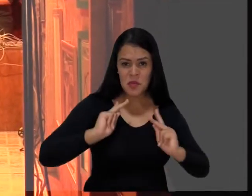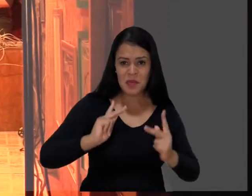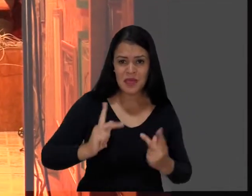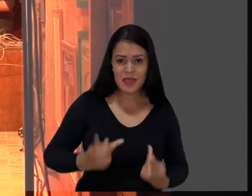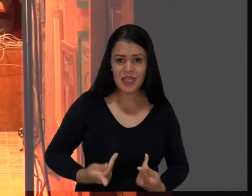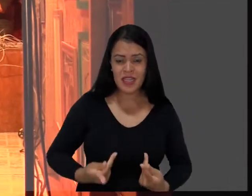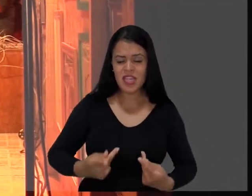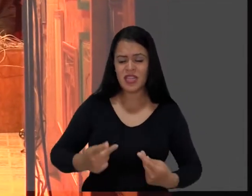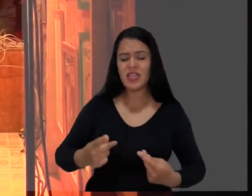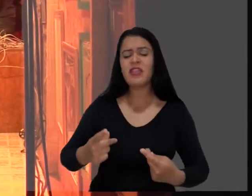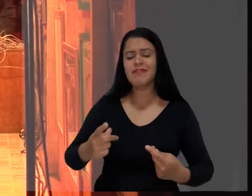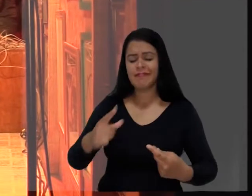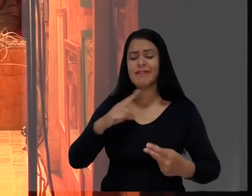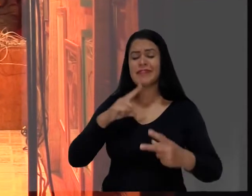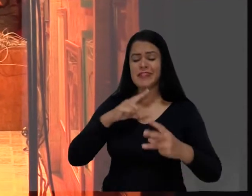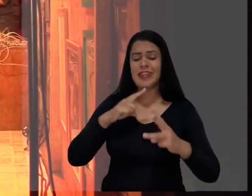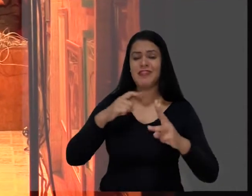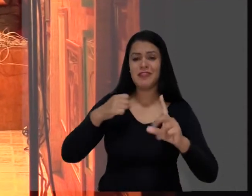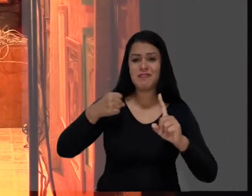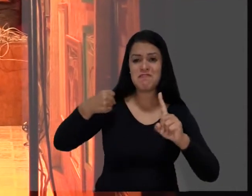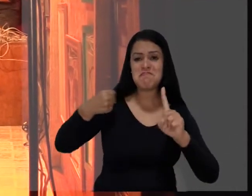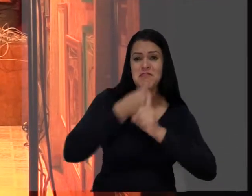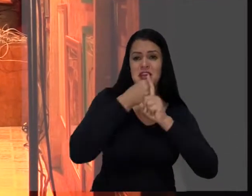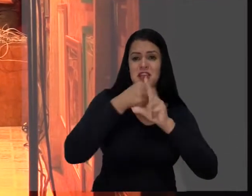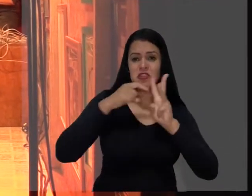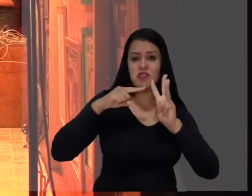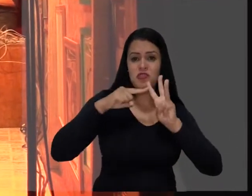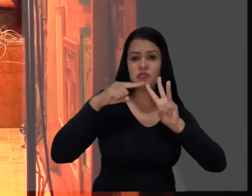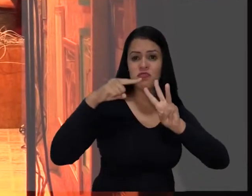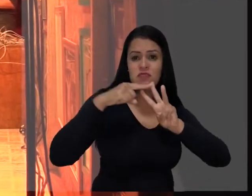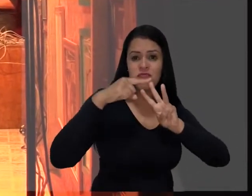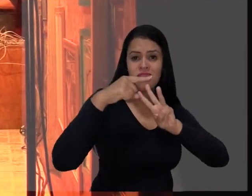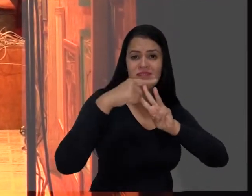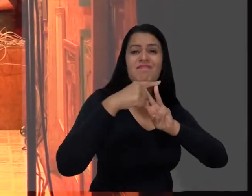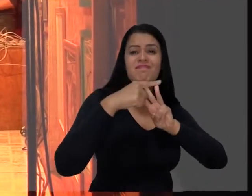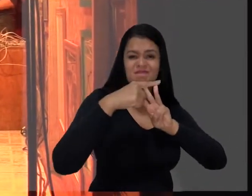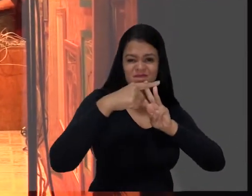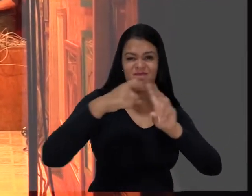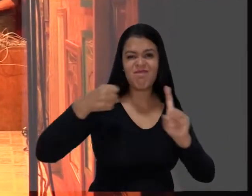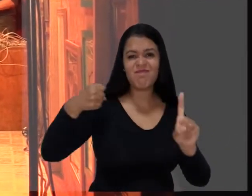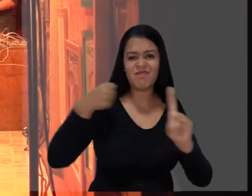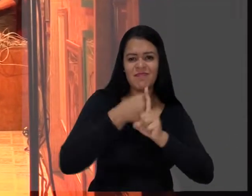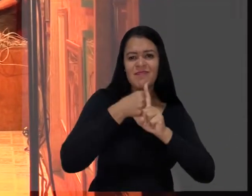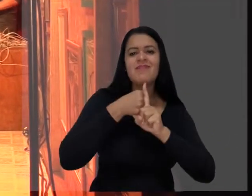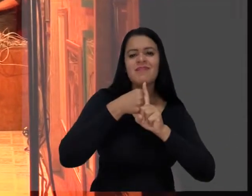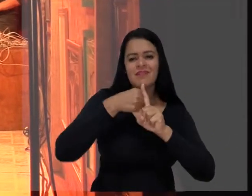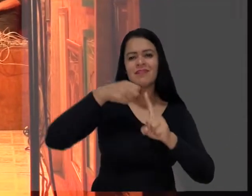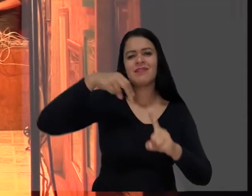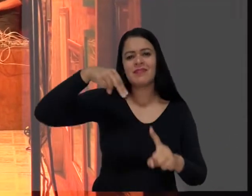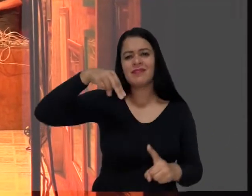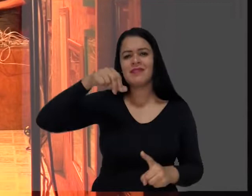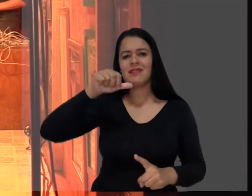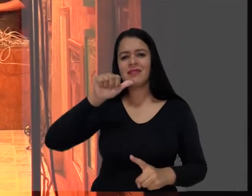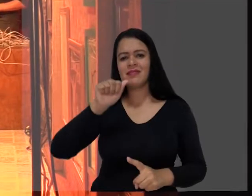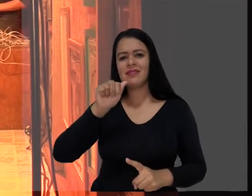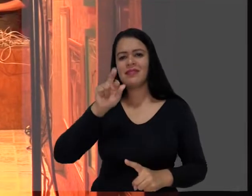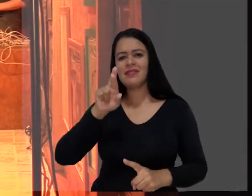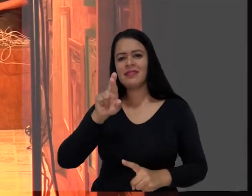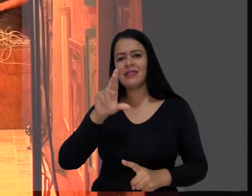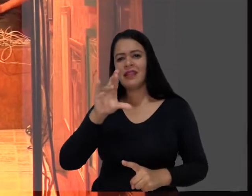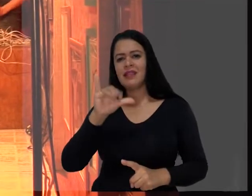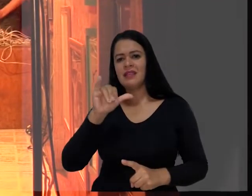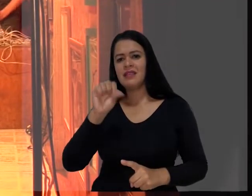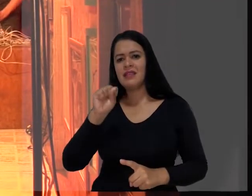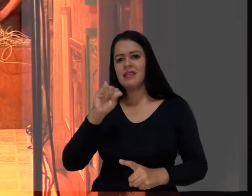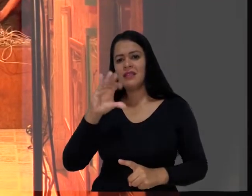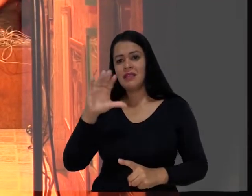Sofreu três grandes golpes, três grandes feridas narcísicas. Sim, narcísicas